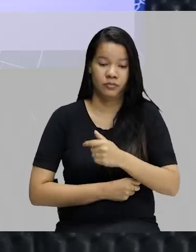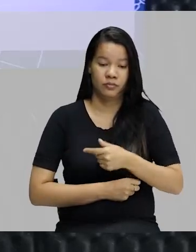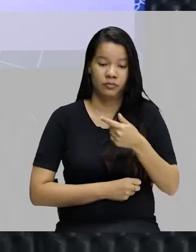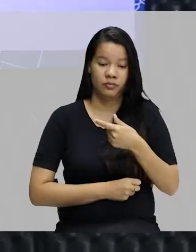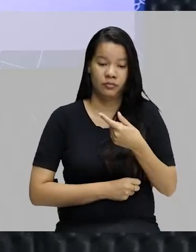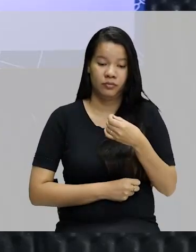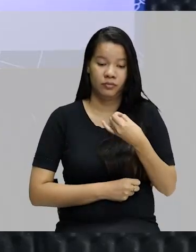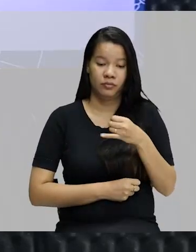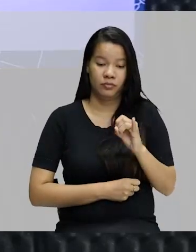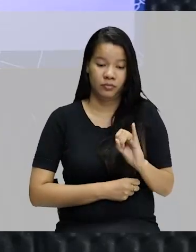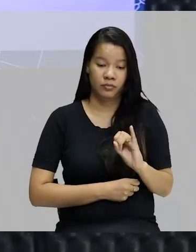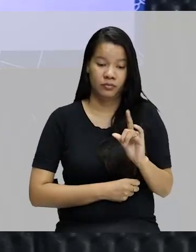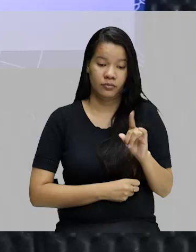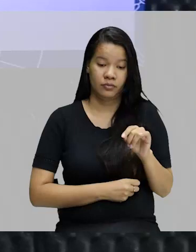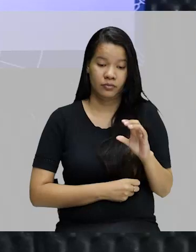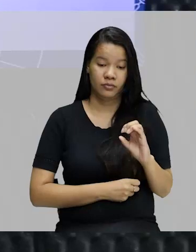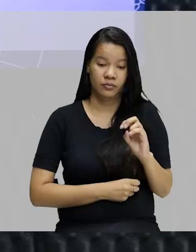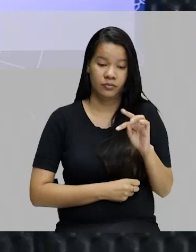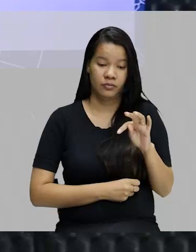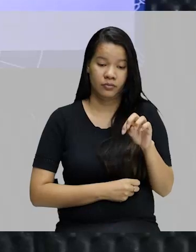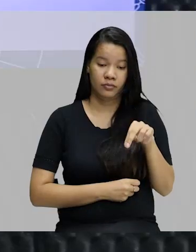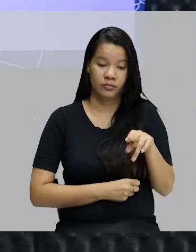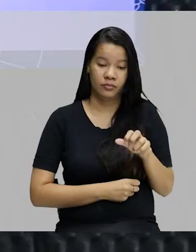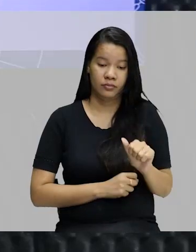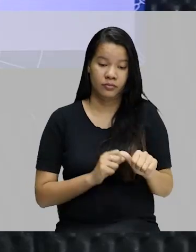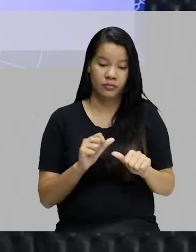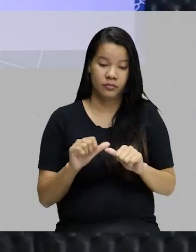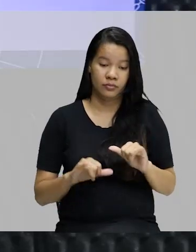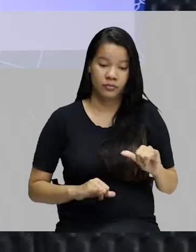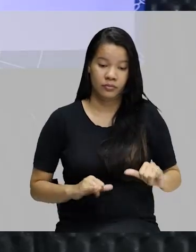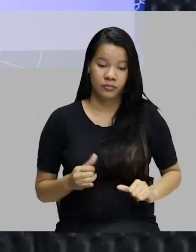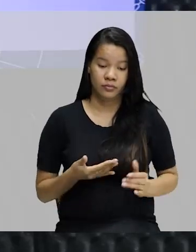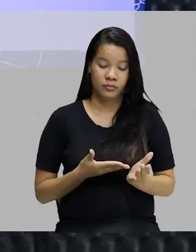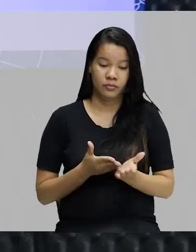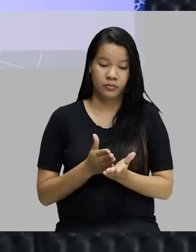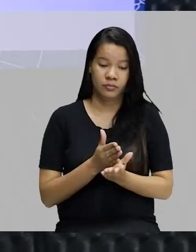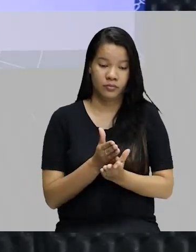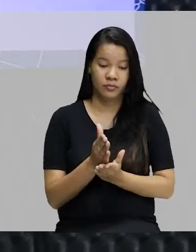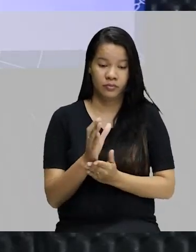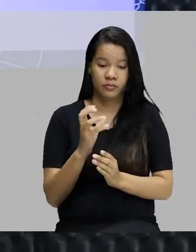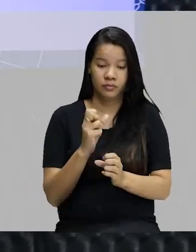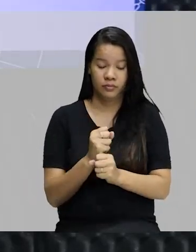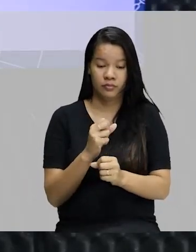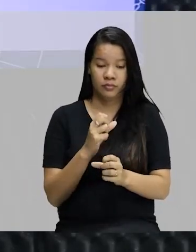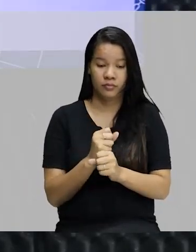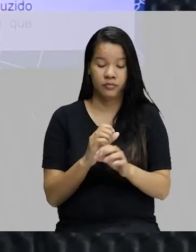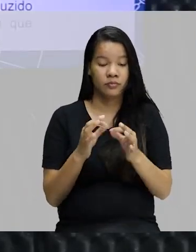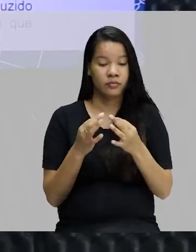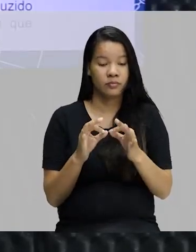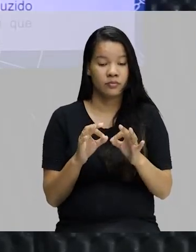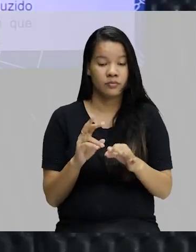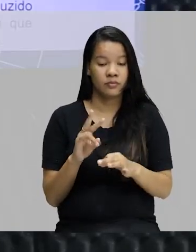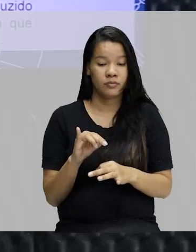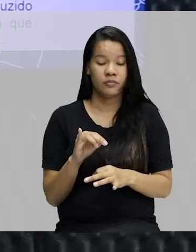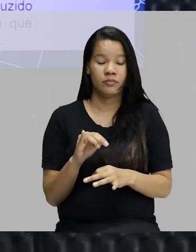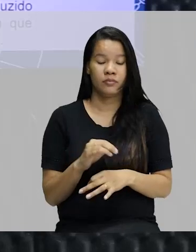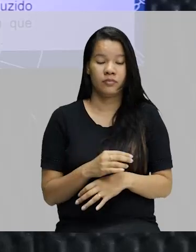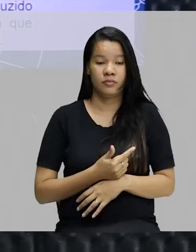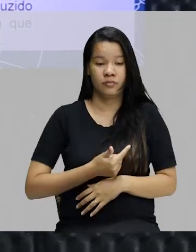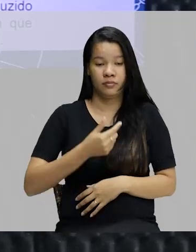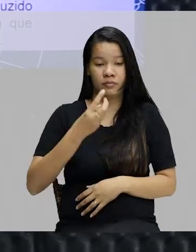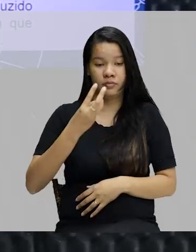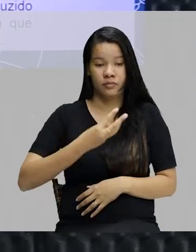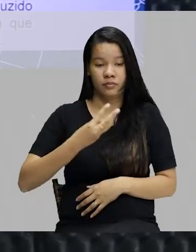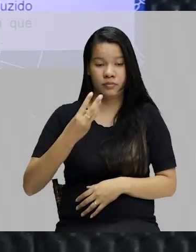for uma cetona, sofrendo a síntese de Grignard, um álcool terciário. Show de